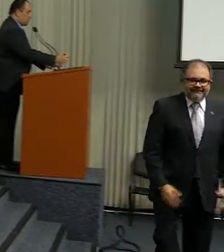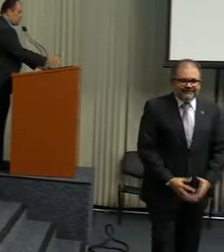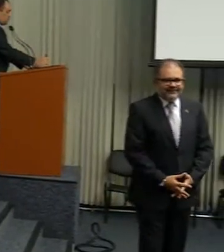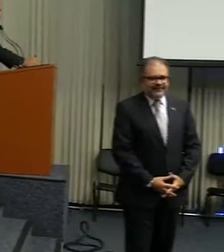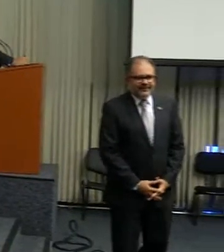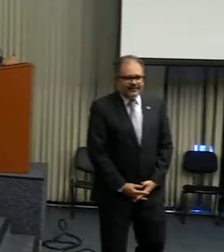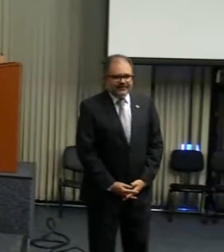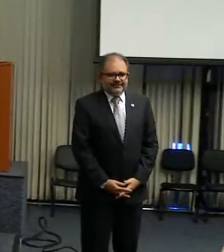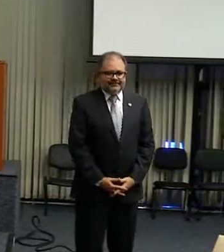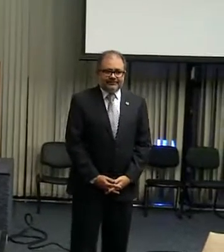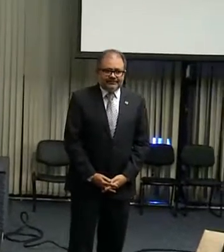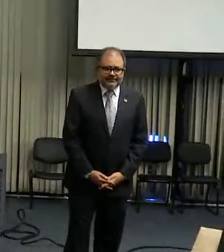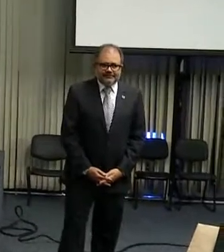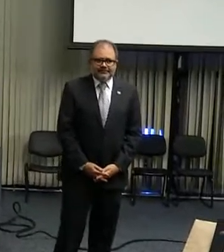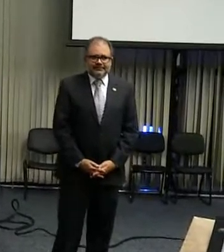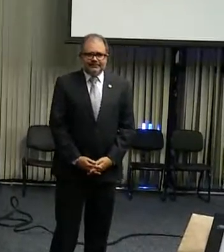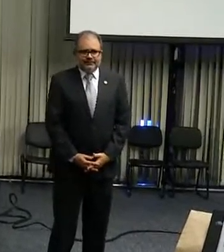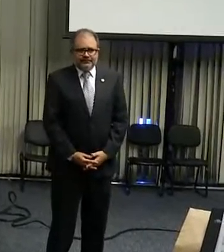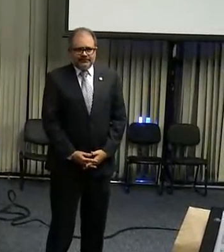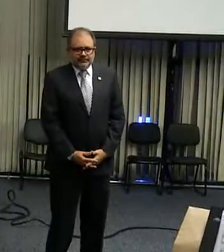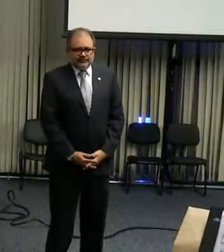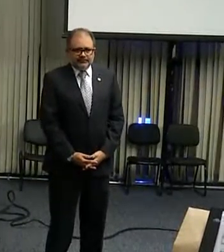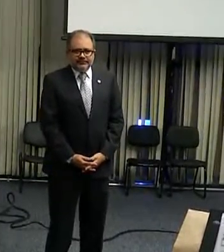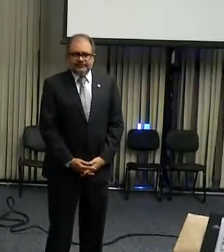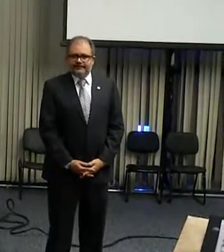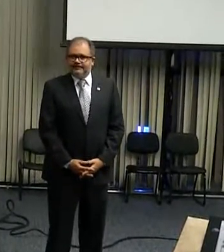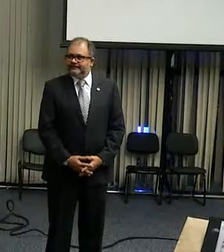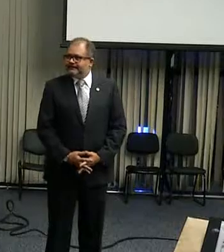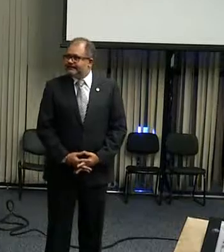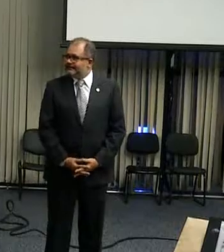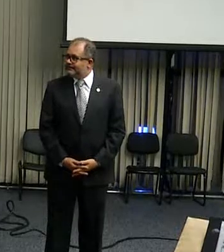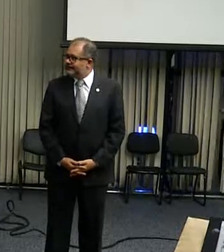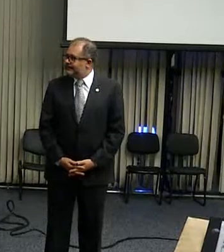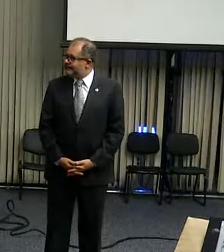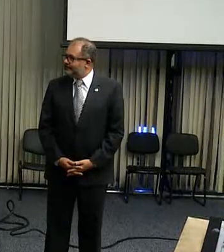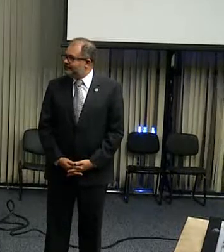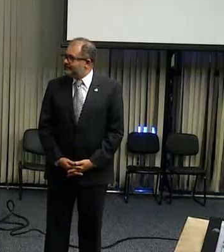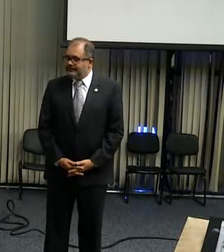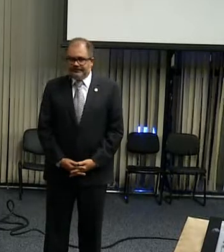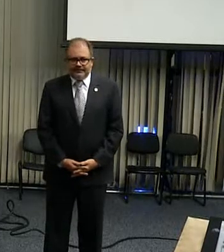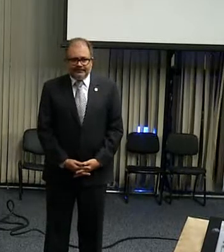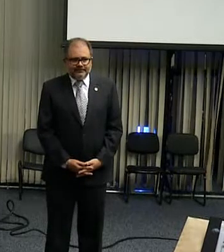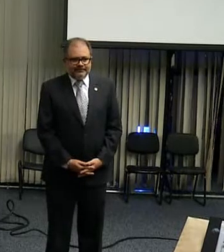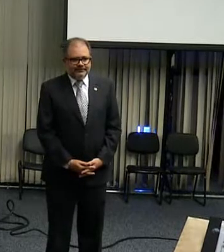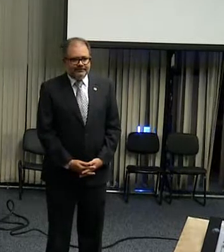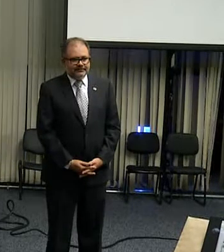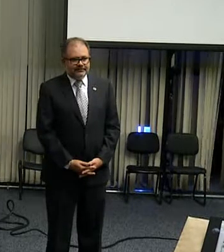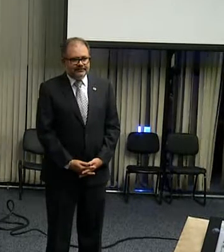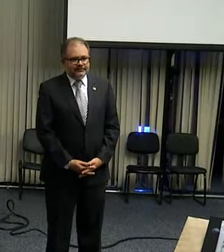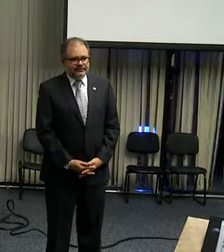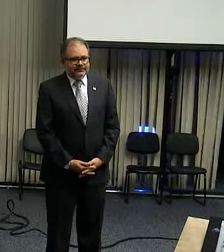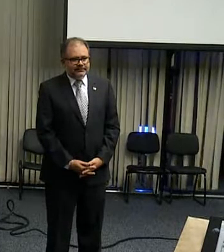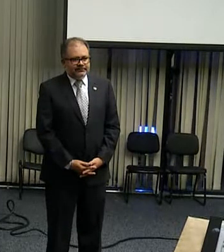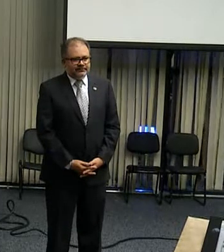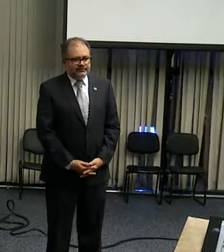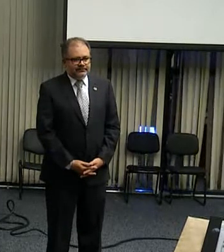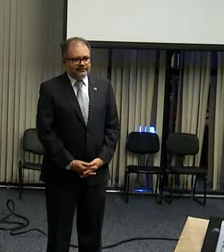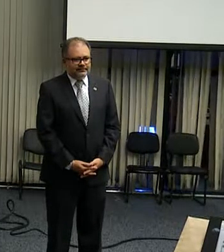coisas. Aquietai-vos e sabei que o Senhor é Deus. Que o Senhor dê paz à sua